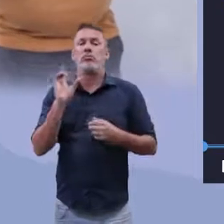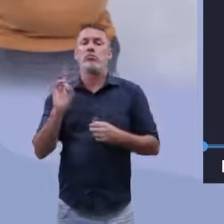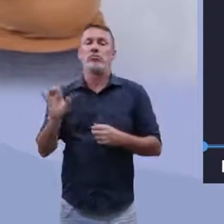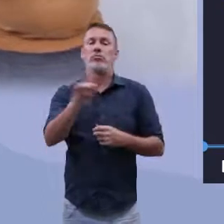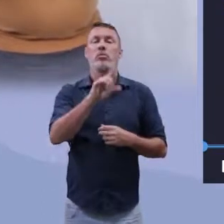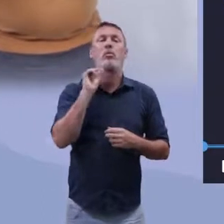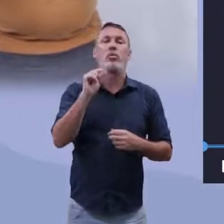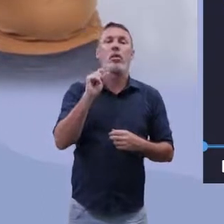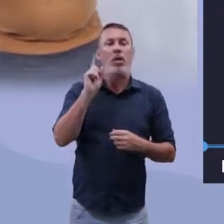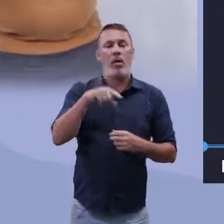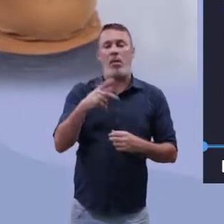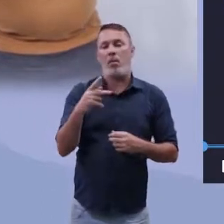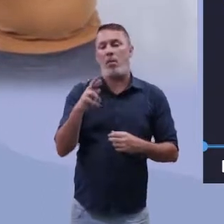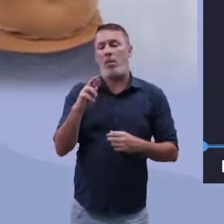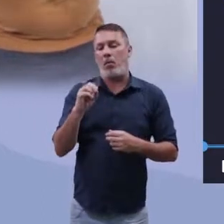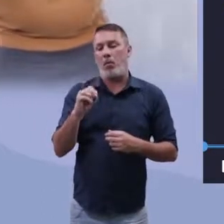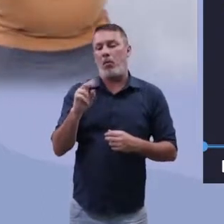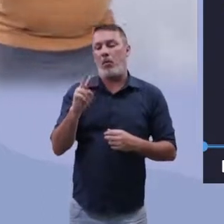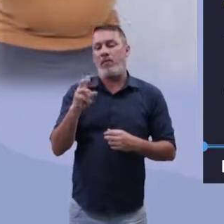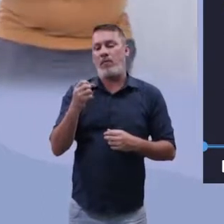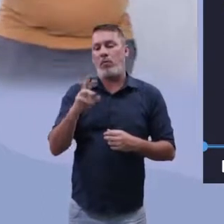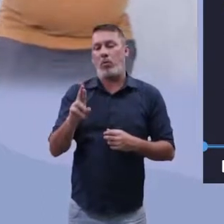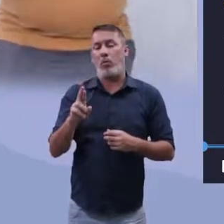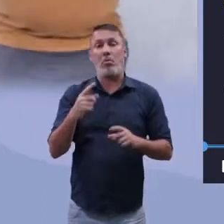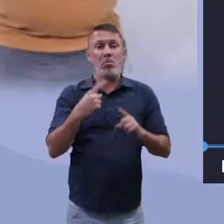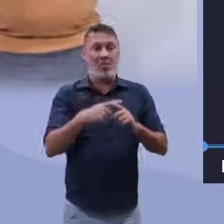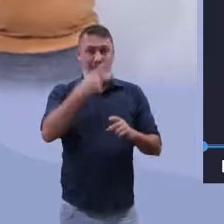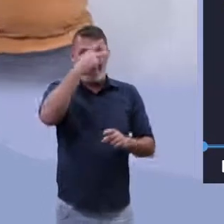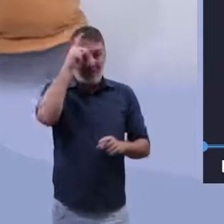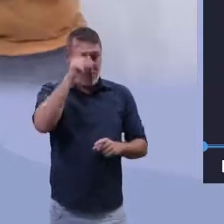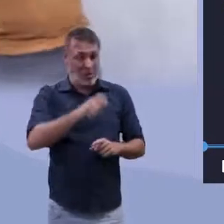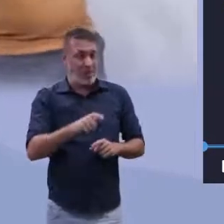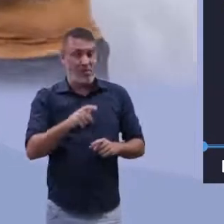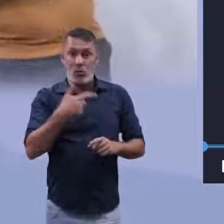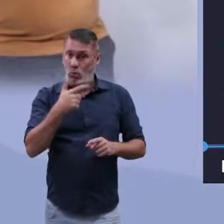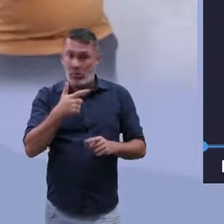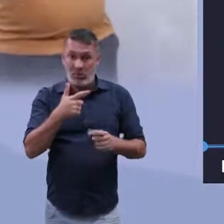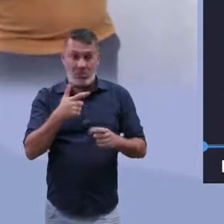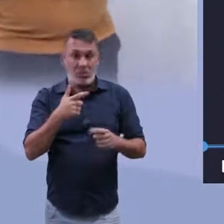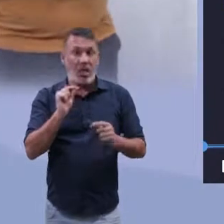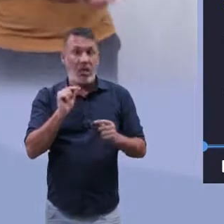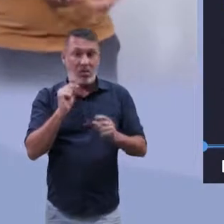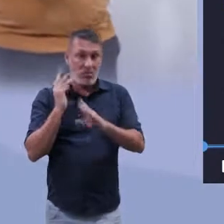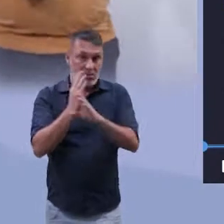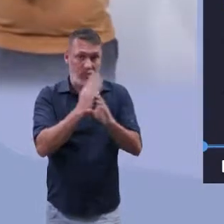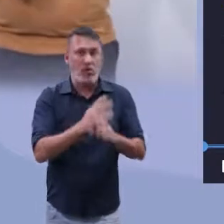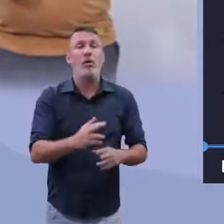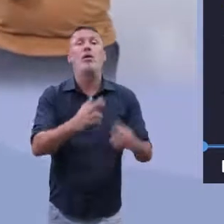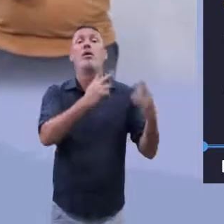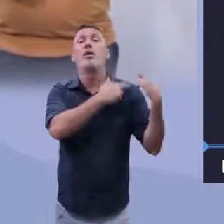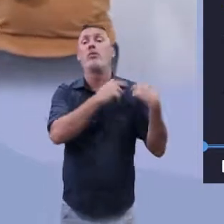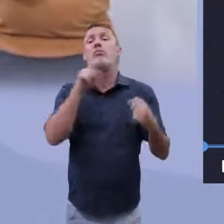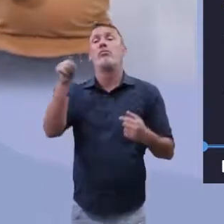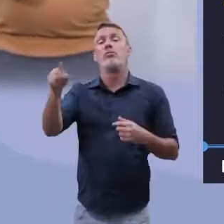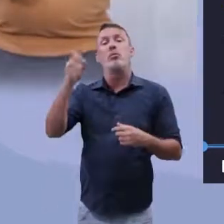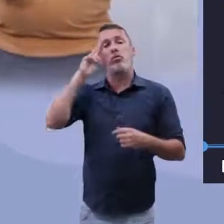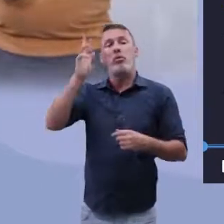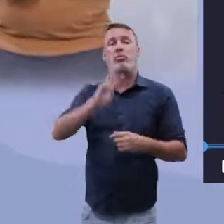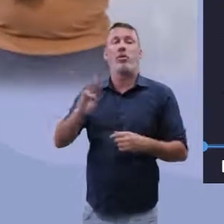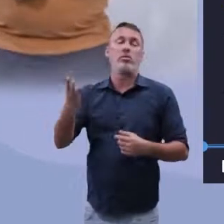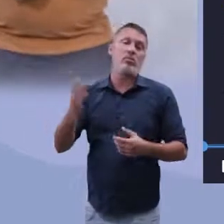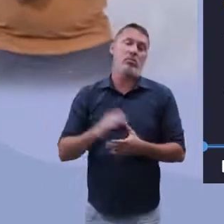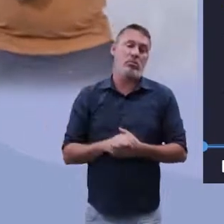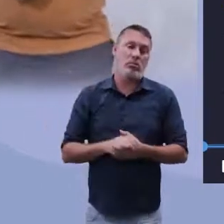responsabilizar os provedores. Sim, eu preciso jogar, já que eu não estou encontrando quem é que está fazendo, eu vou responsabilizar